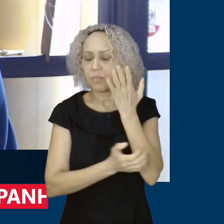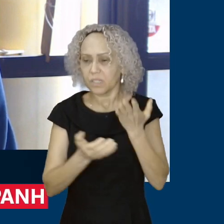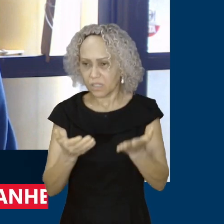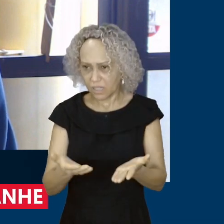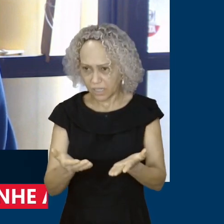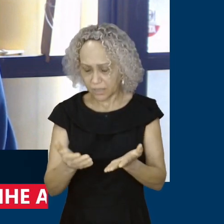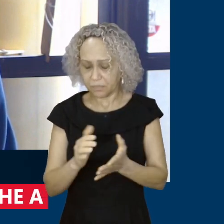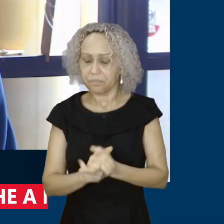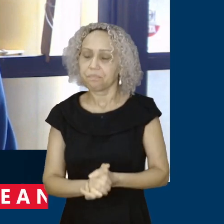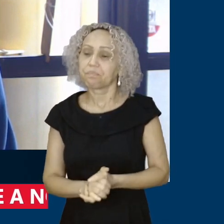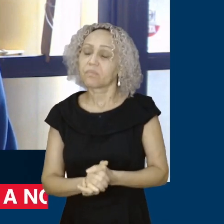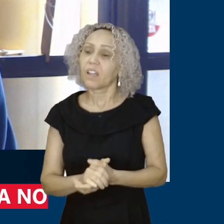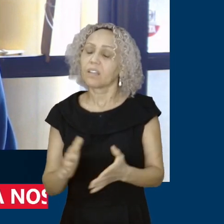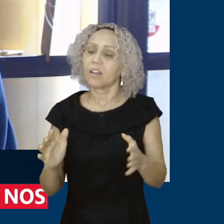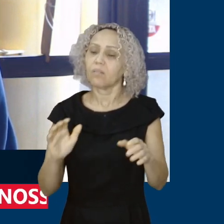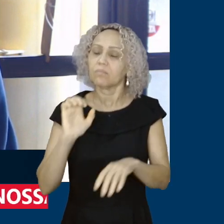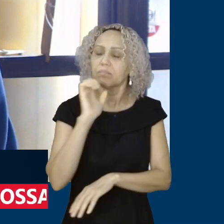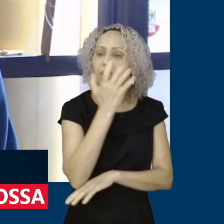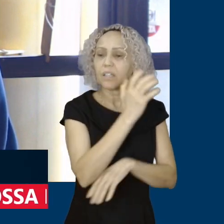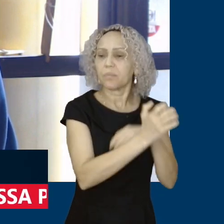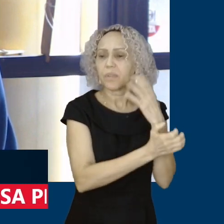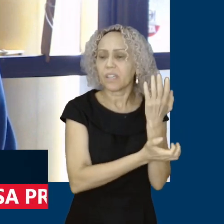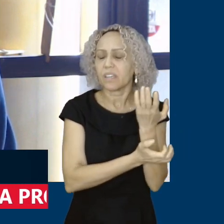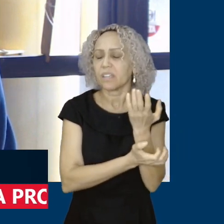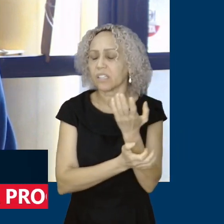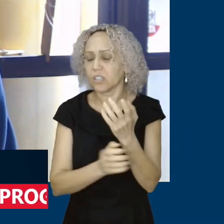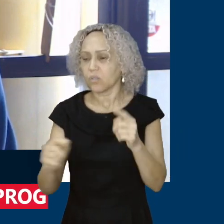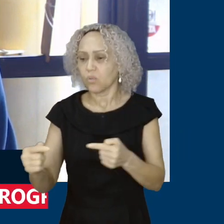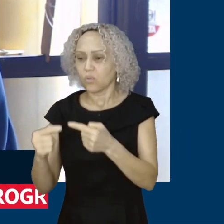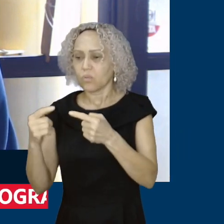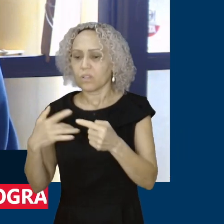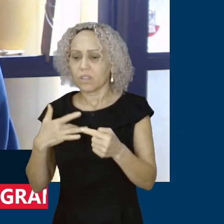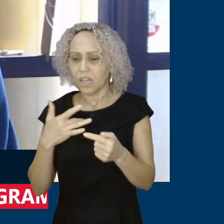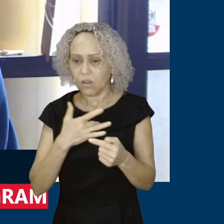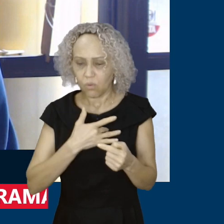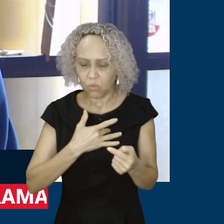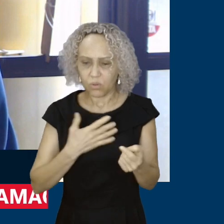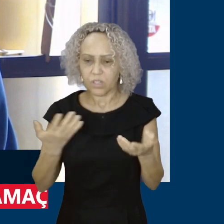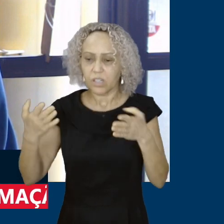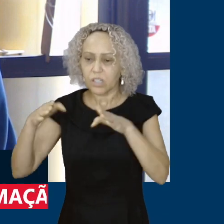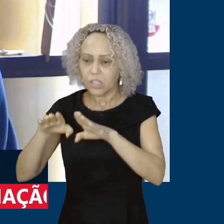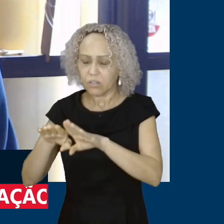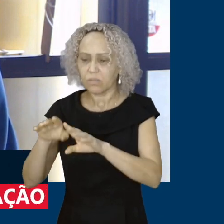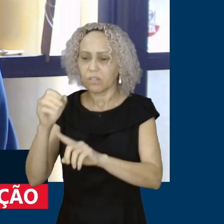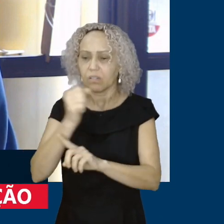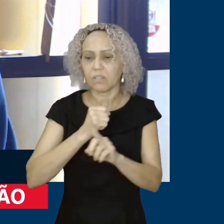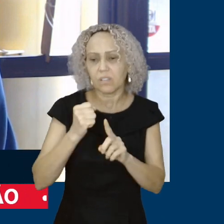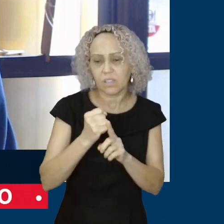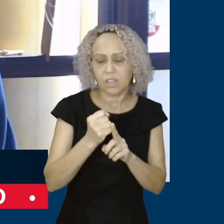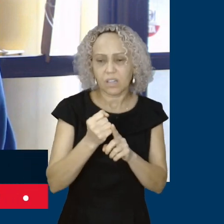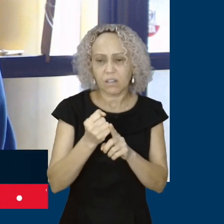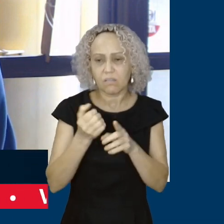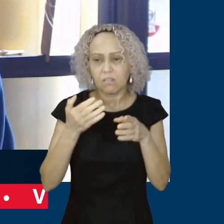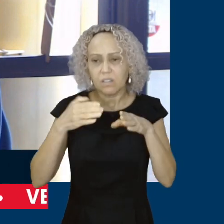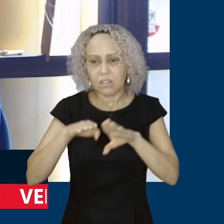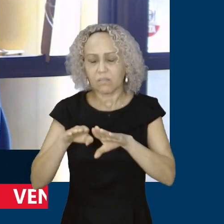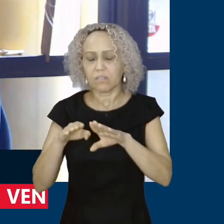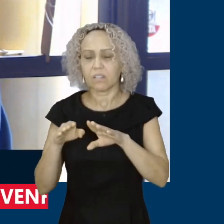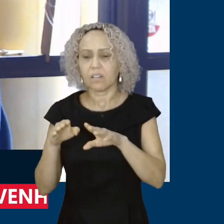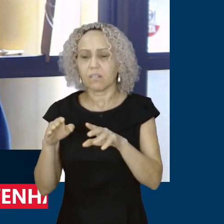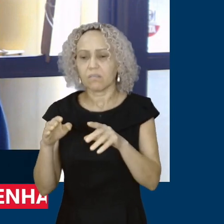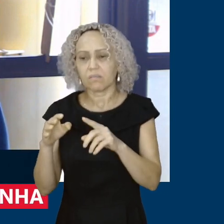com o meio ambiente, com saúde, com inclusão social, inclusão digital, conectividade, como é que